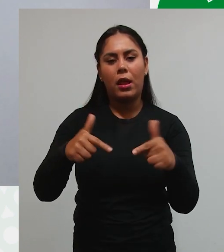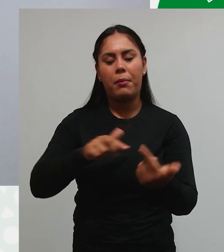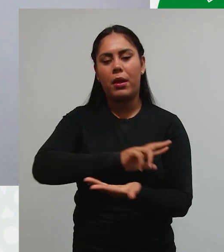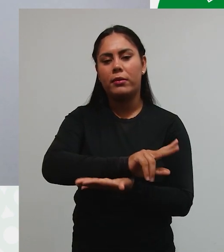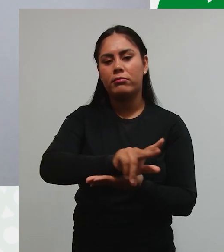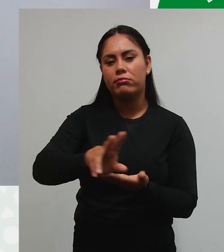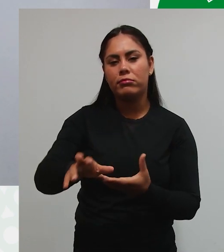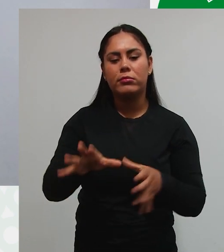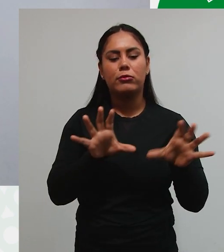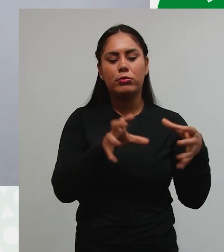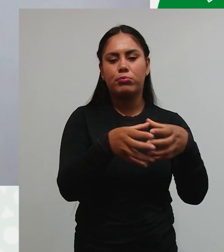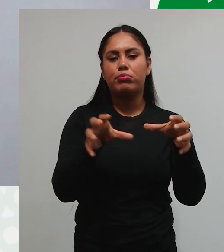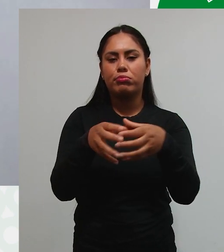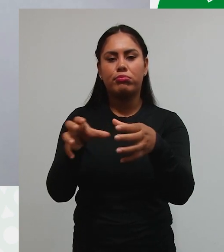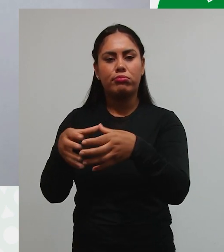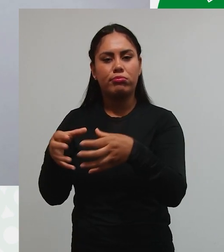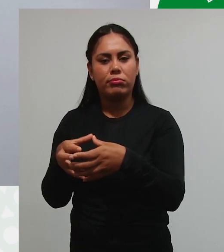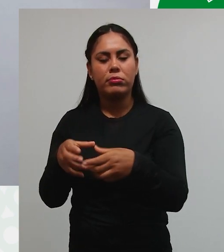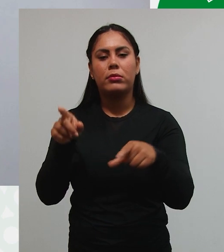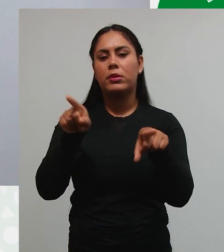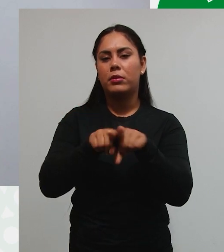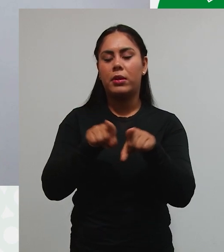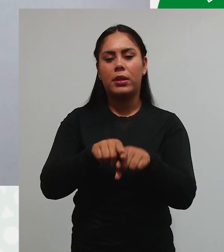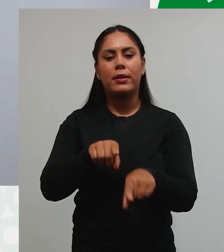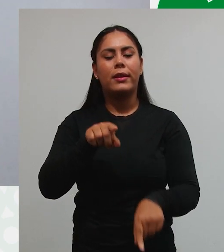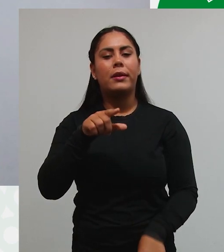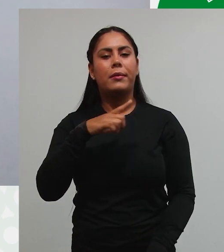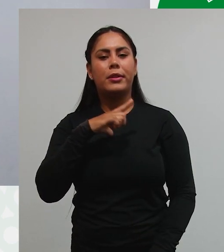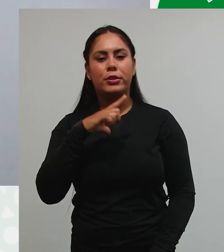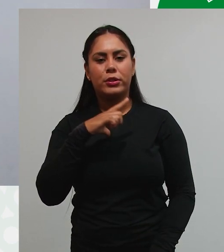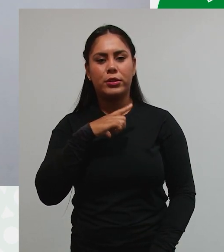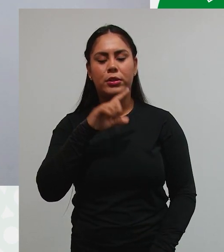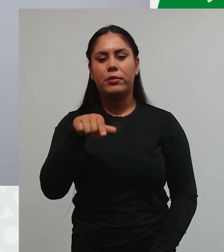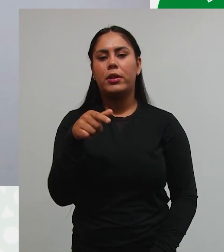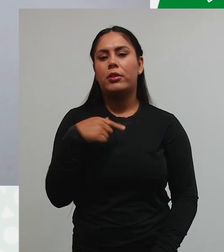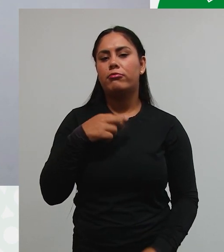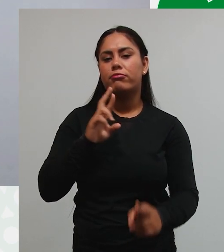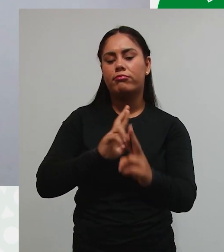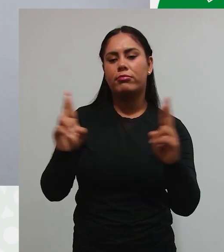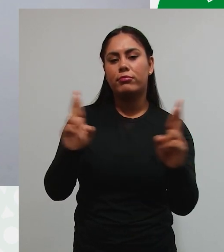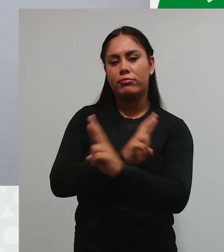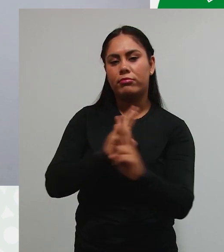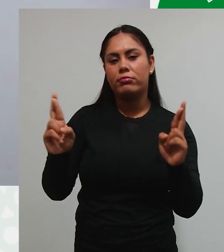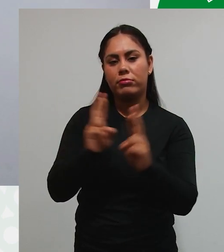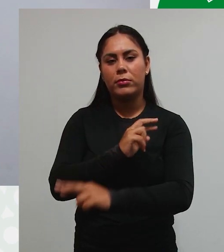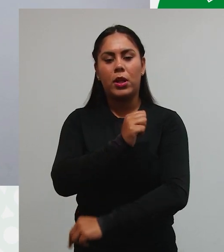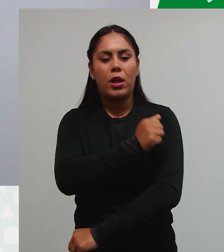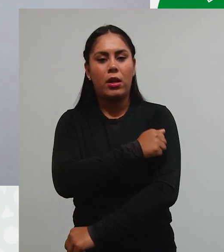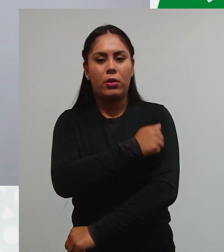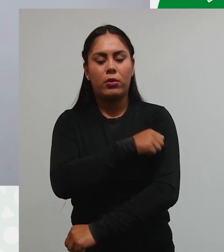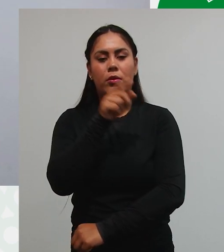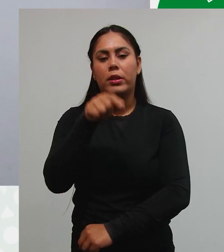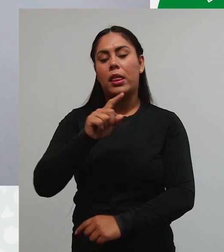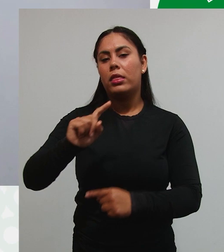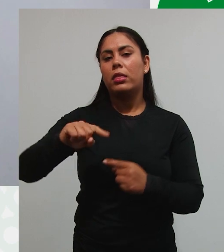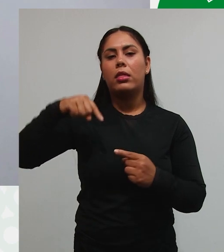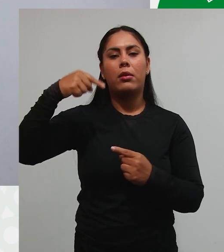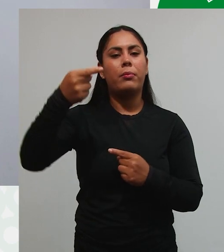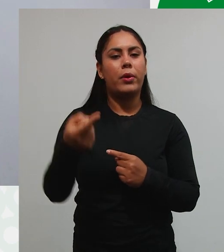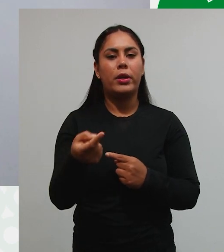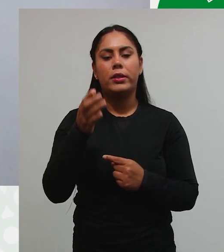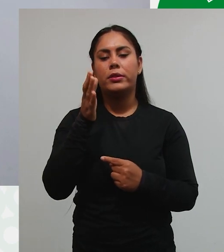identifiquei bastante. Inclusive, trabalhei com educação física e, né, era professora de